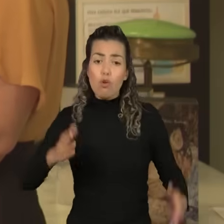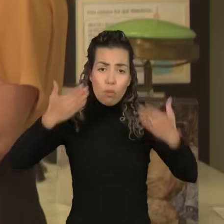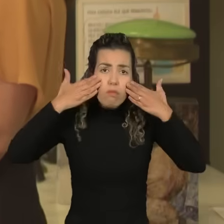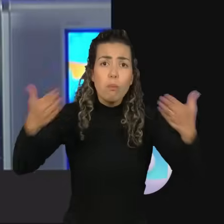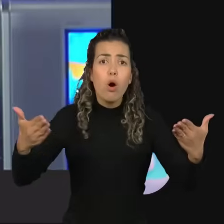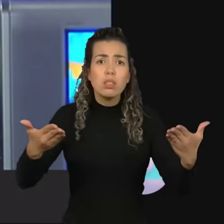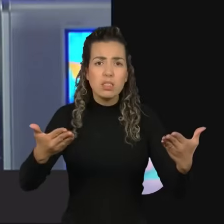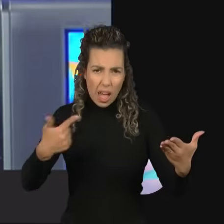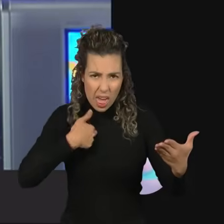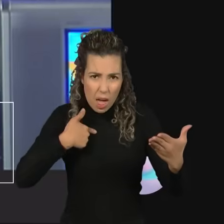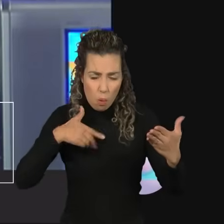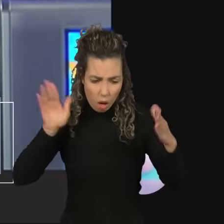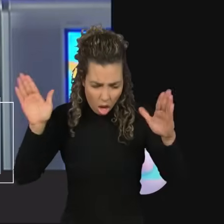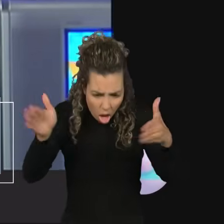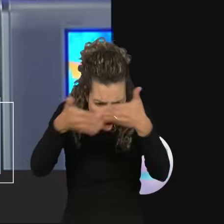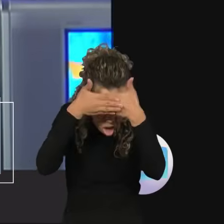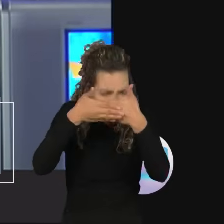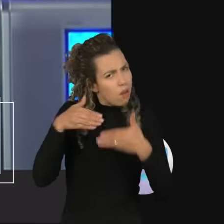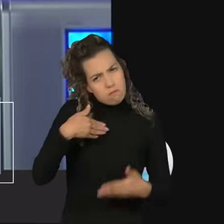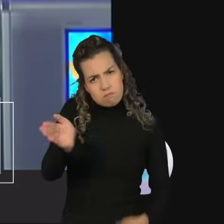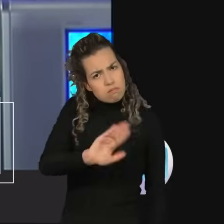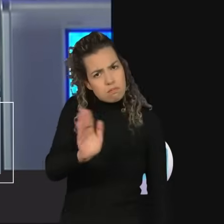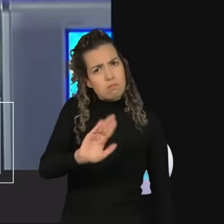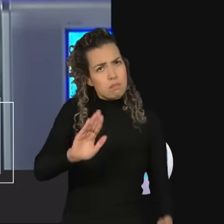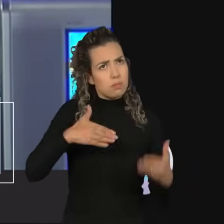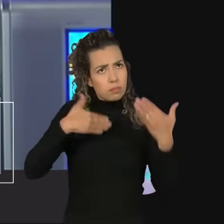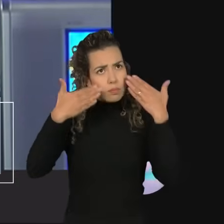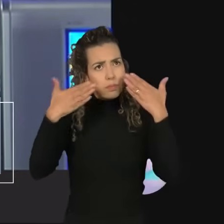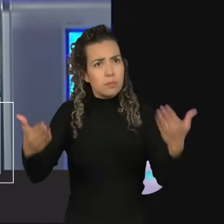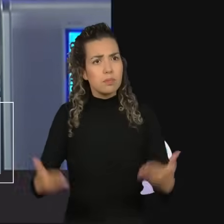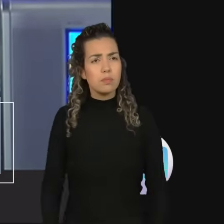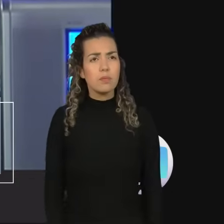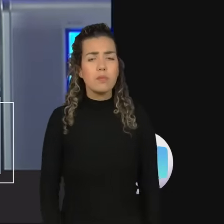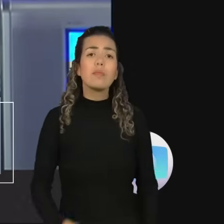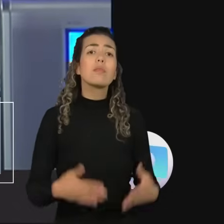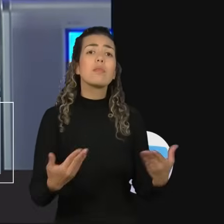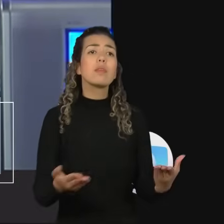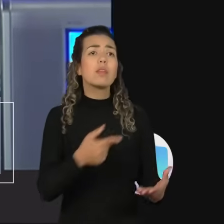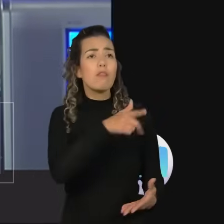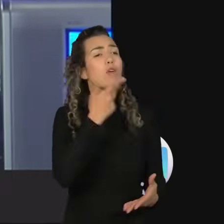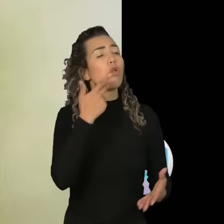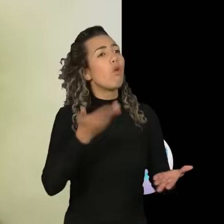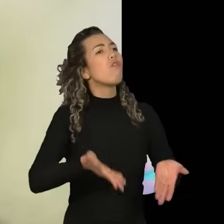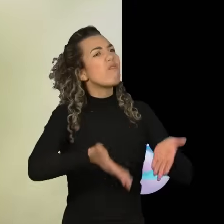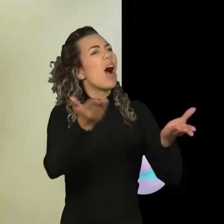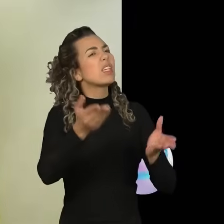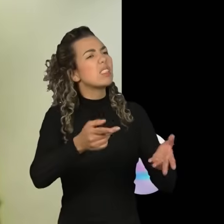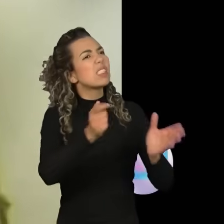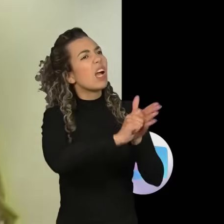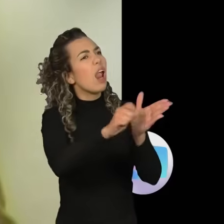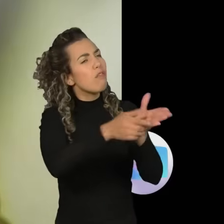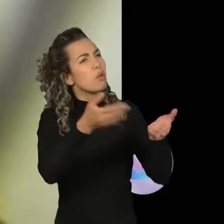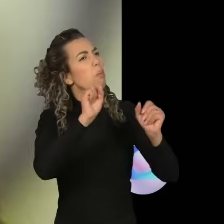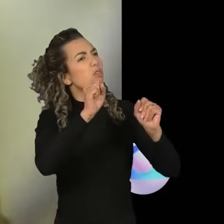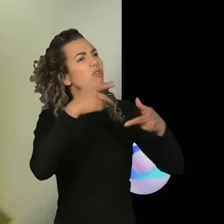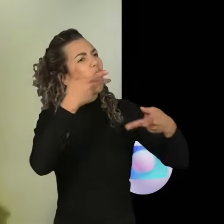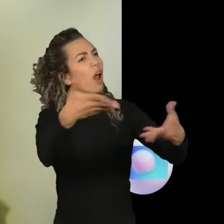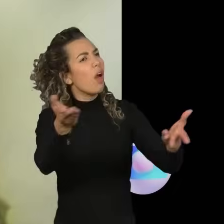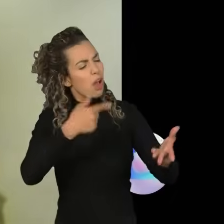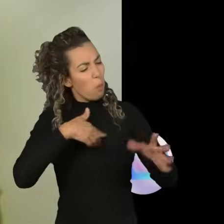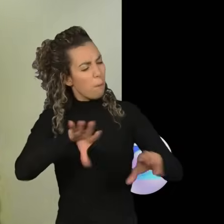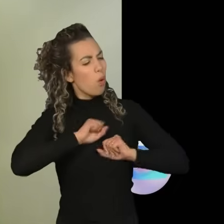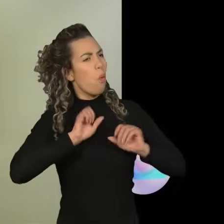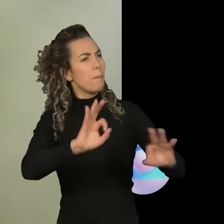desse. Ele deu uma pequena hesitada, ele falou, bota aí, escreve aí que eu tô com a maldita.